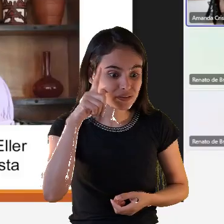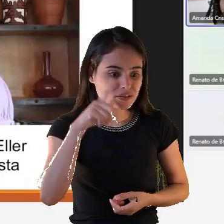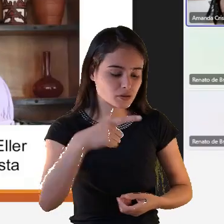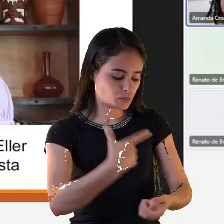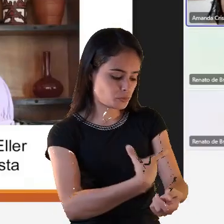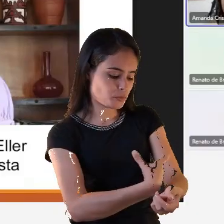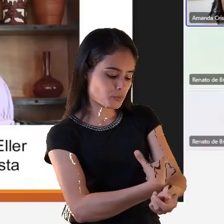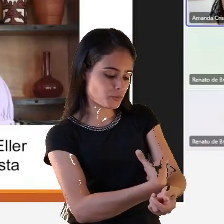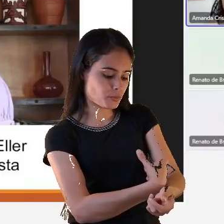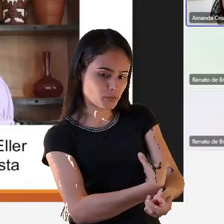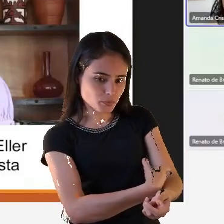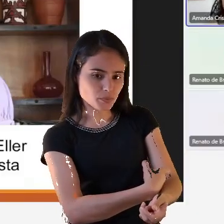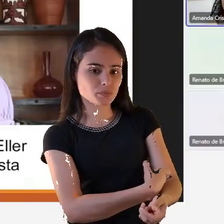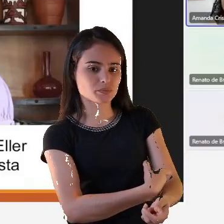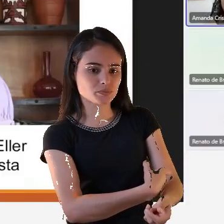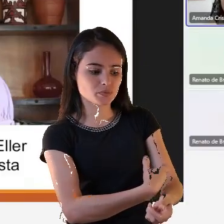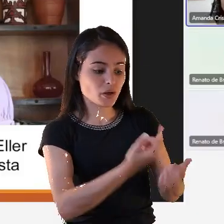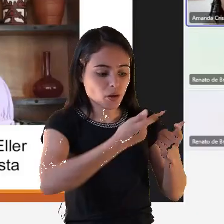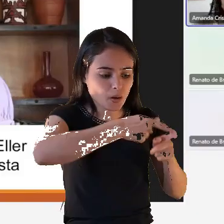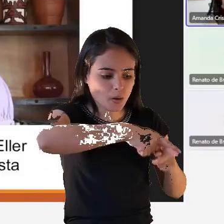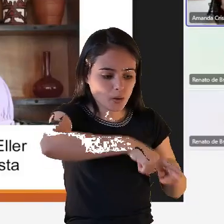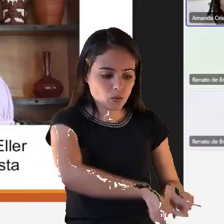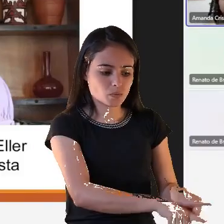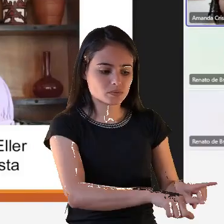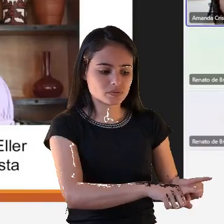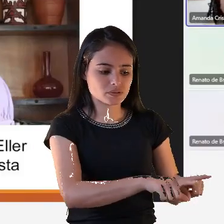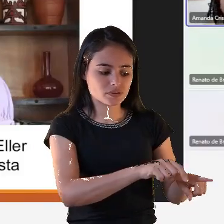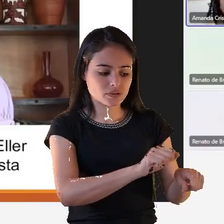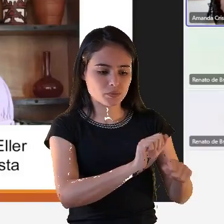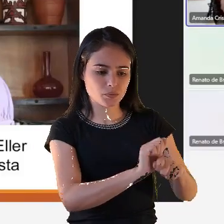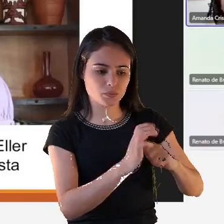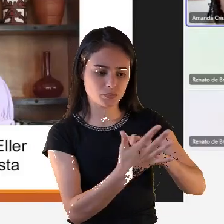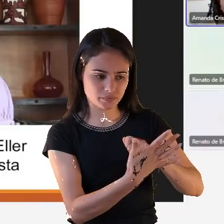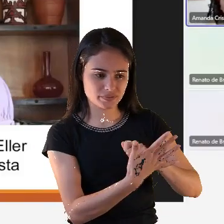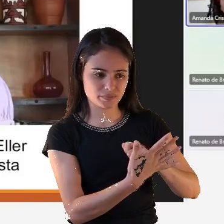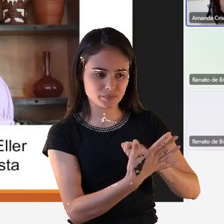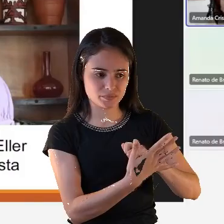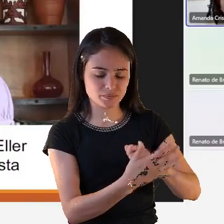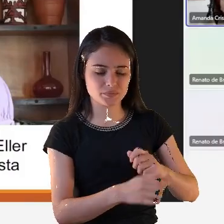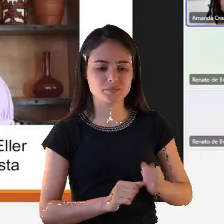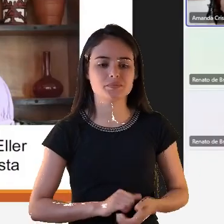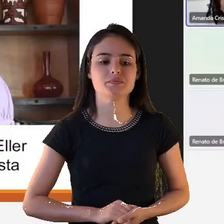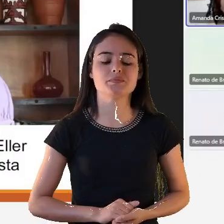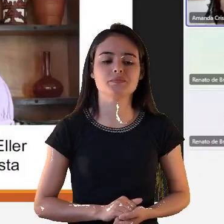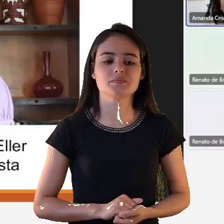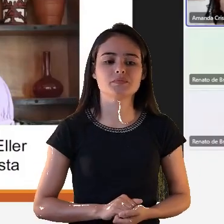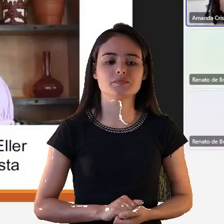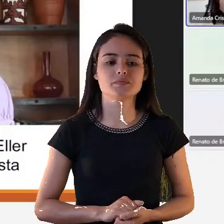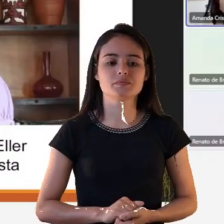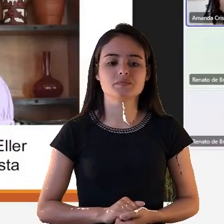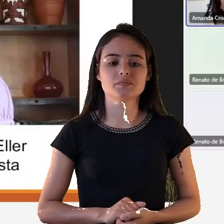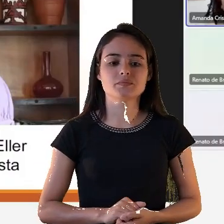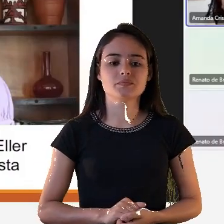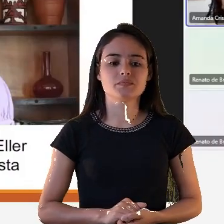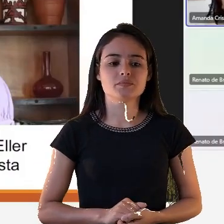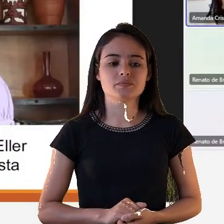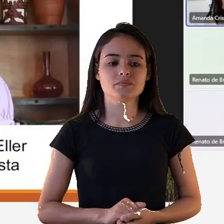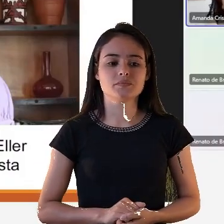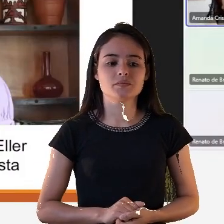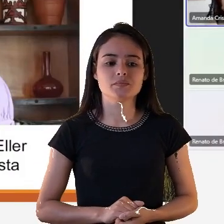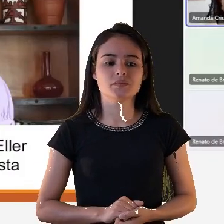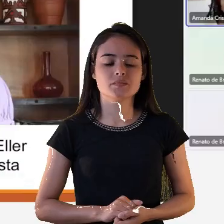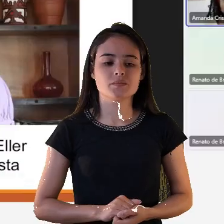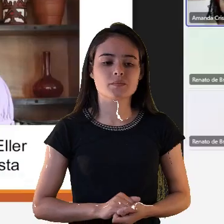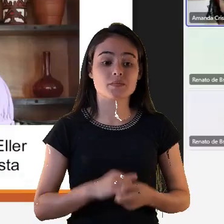das pessoas, né? E foi o que deu a ela, assim, grande visibilidade, né?